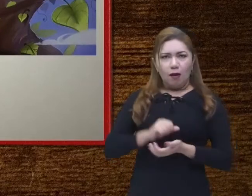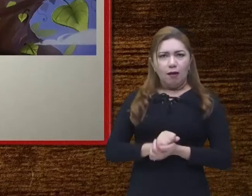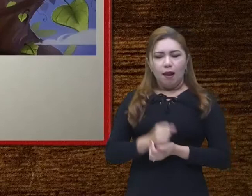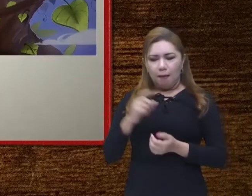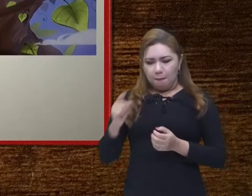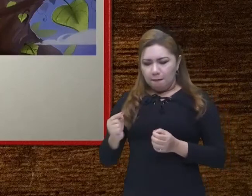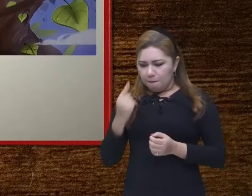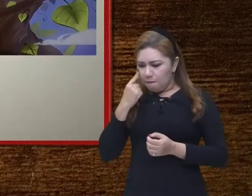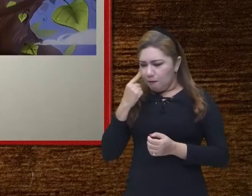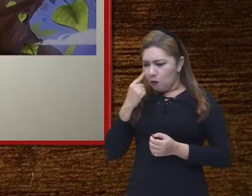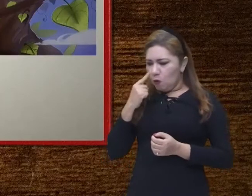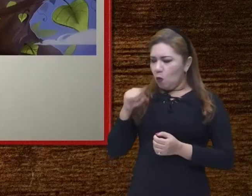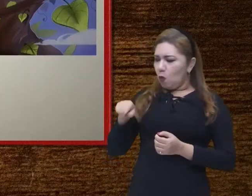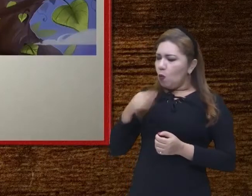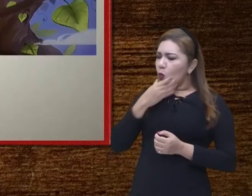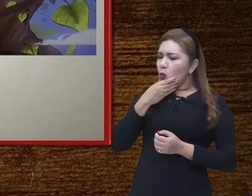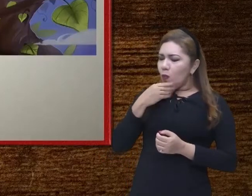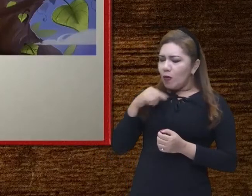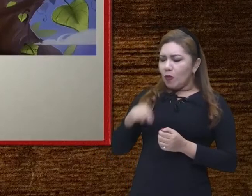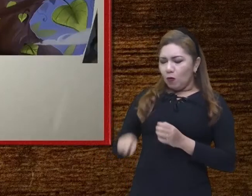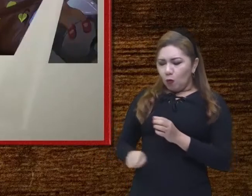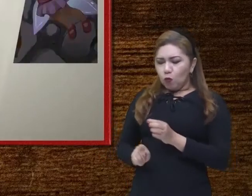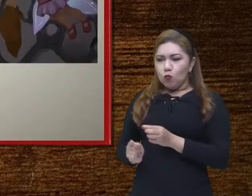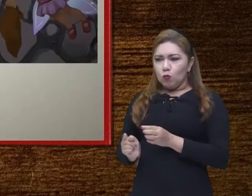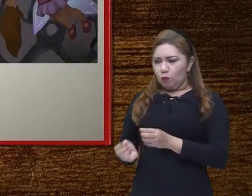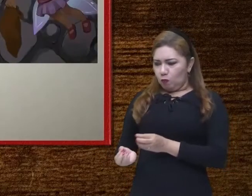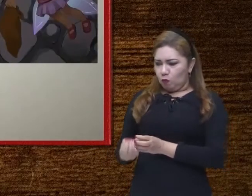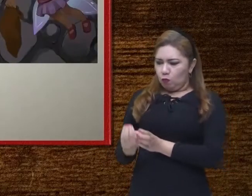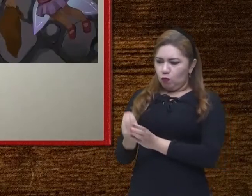João subiu pelo pé de feijão.